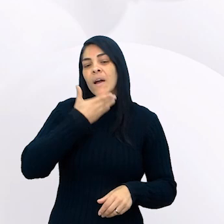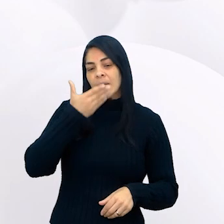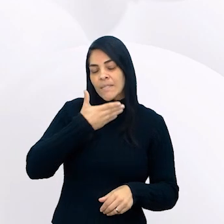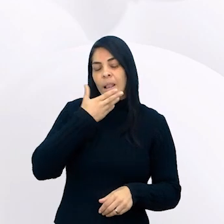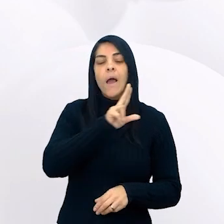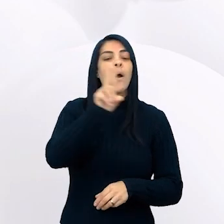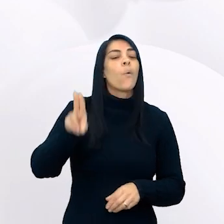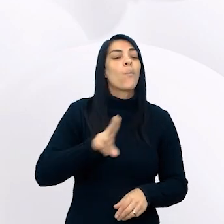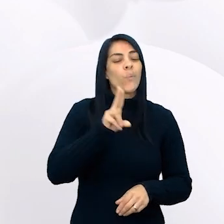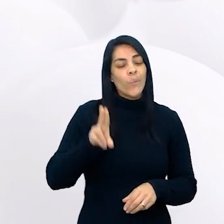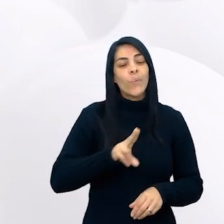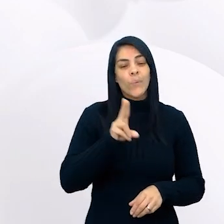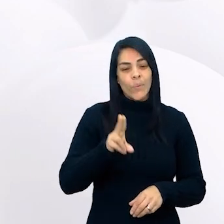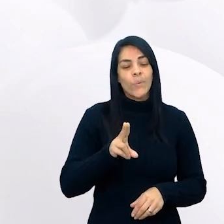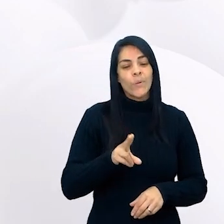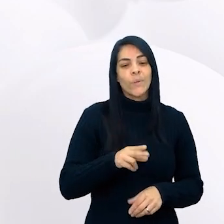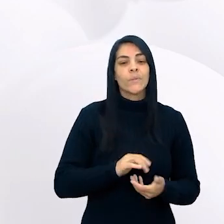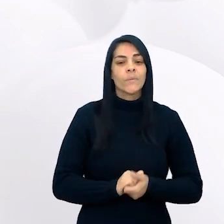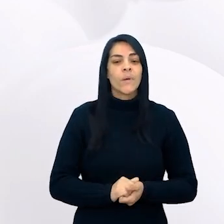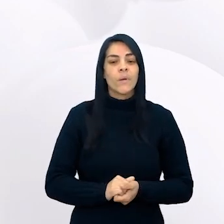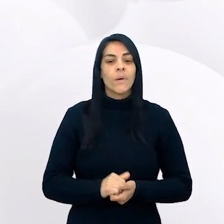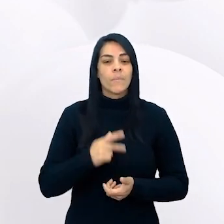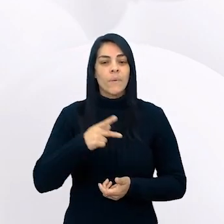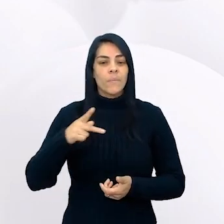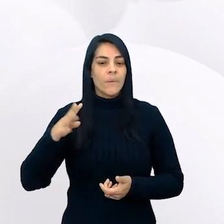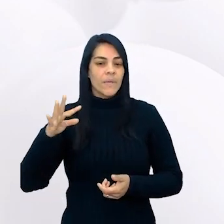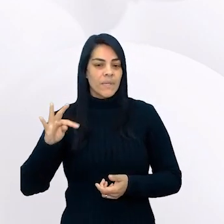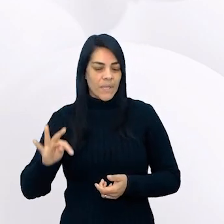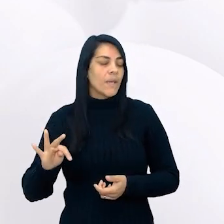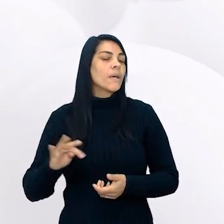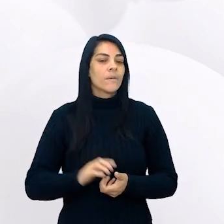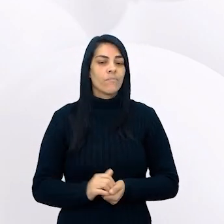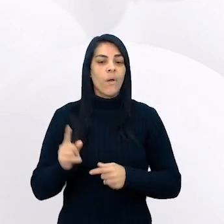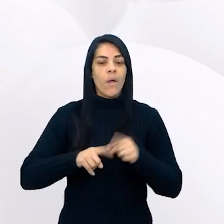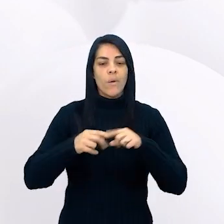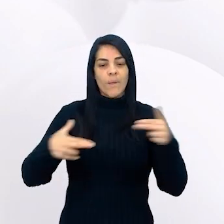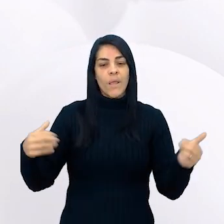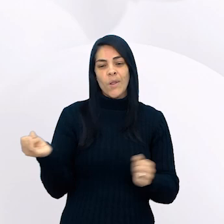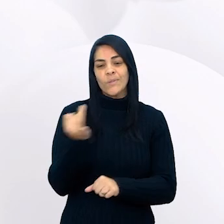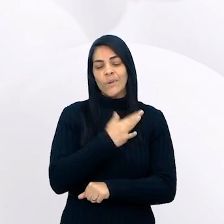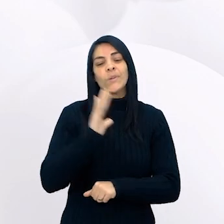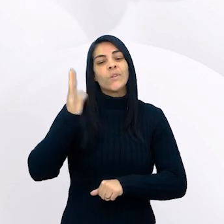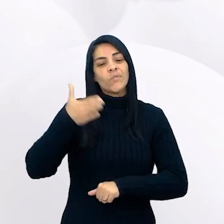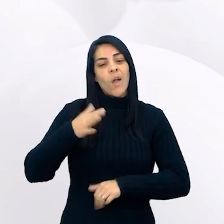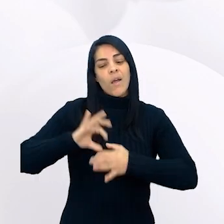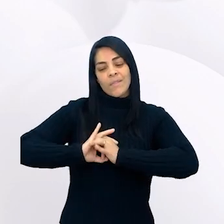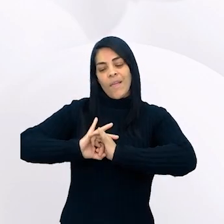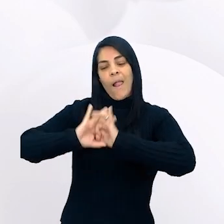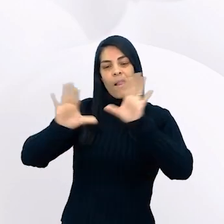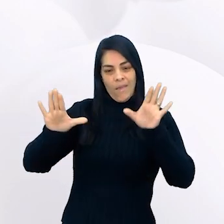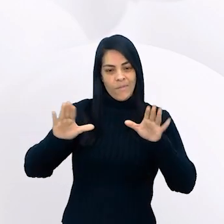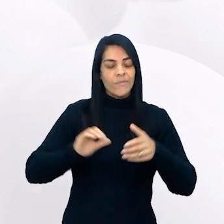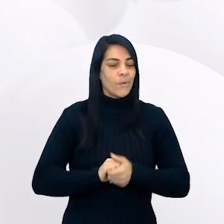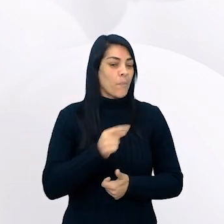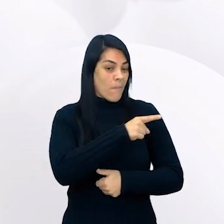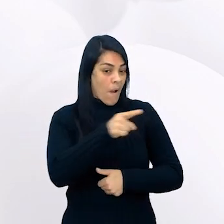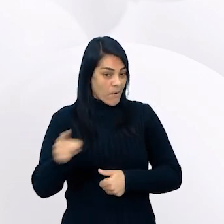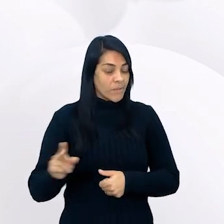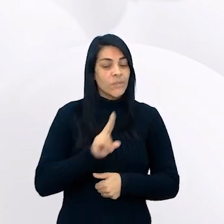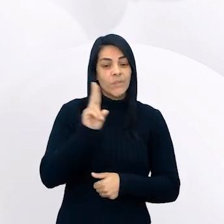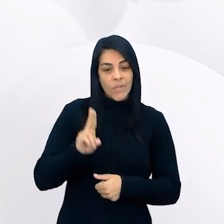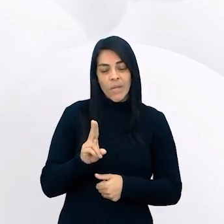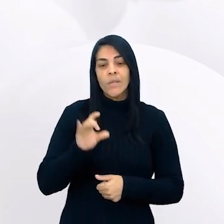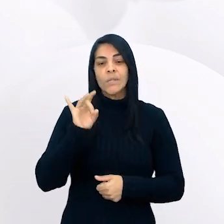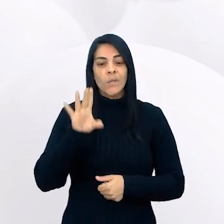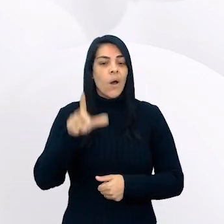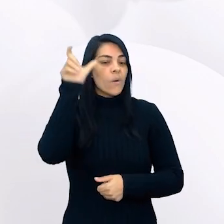esse uso do PPT, do material digital, que é um material novo, né? Que é um material novo e que já está à disposição, né? Exatamente. Só para